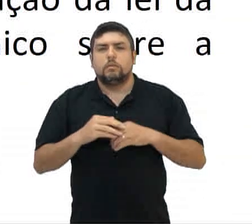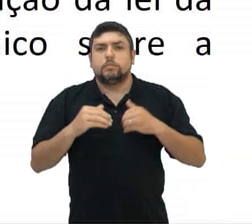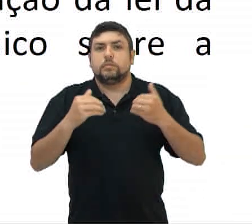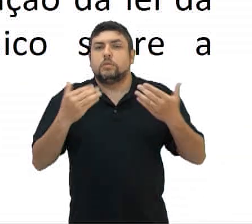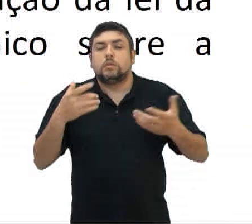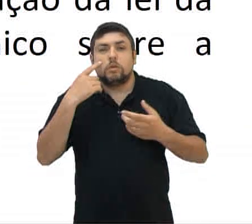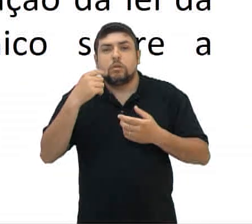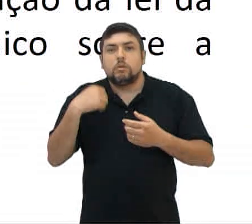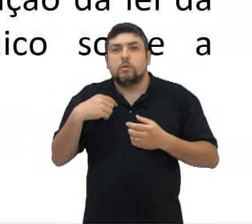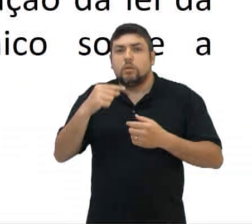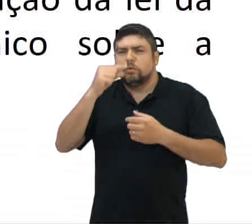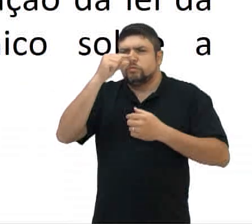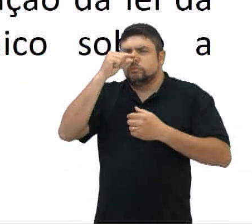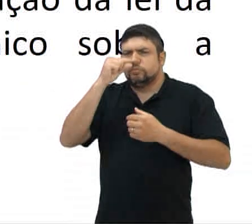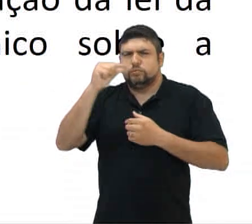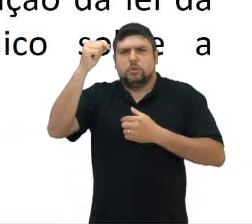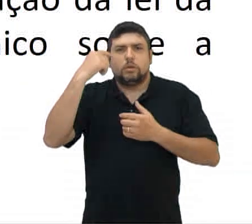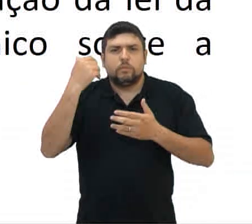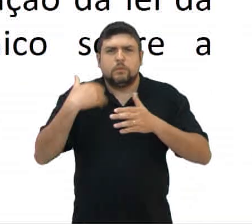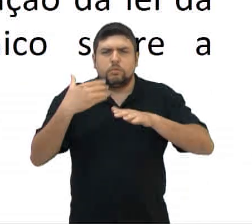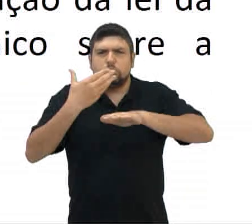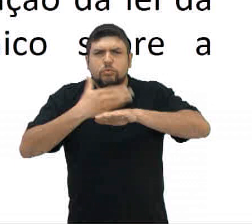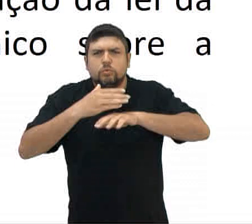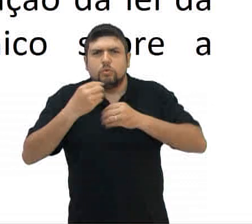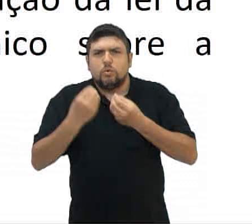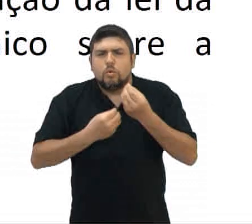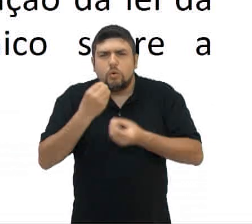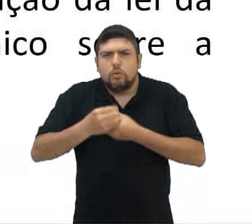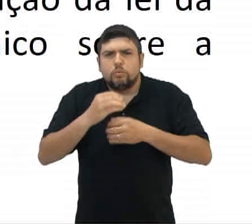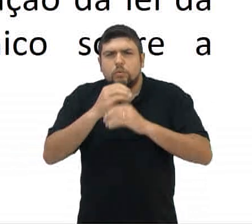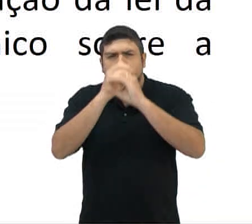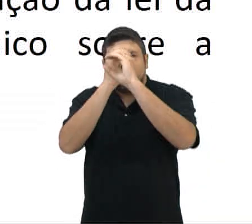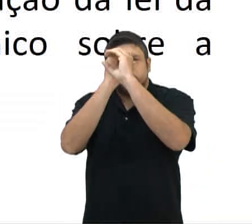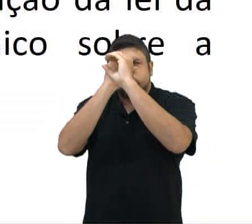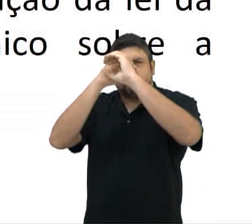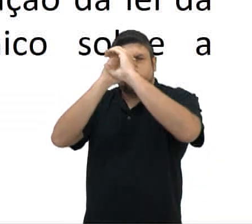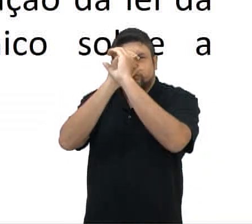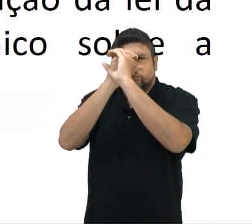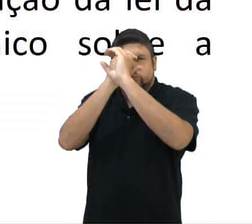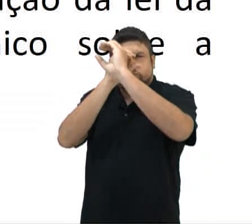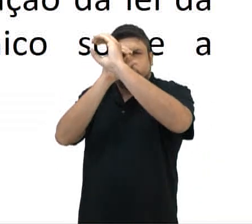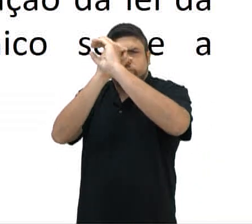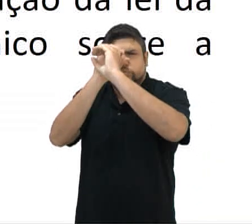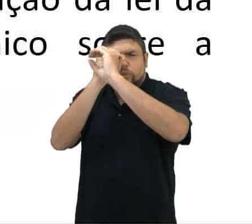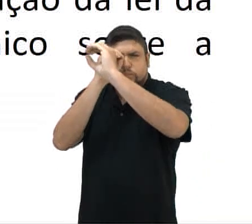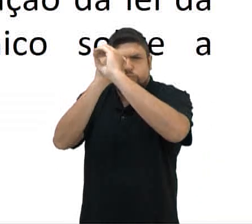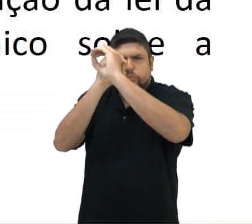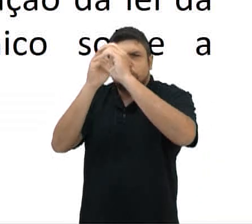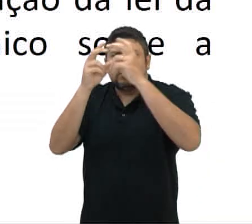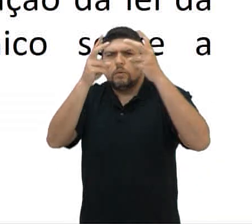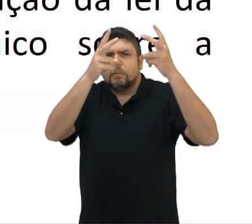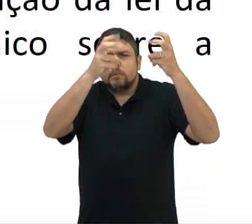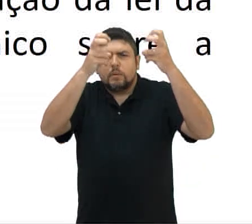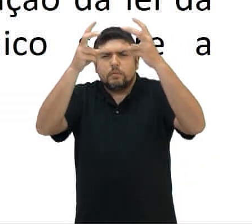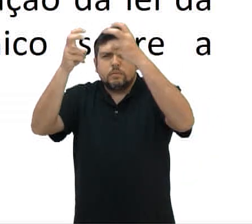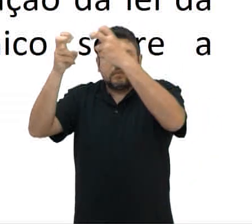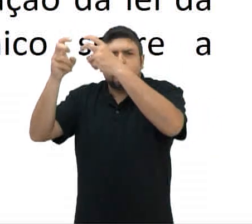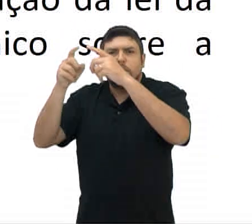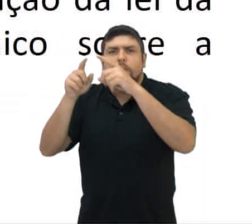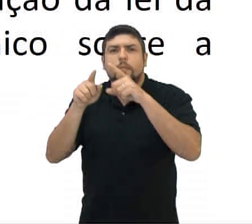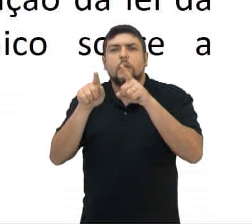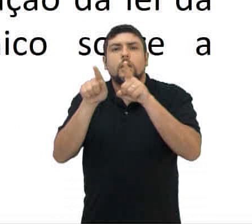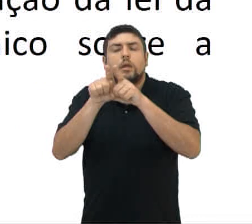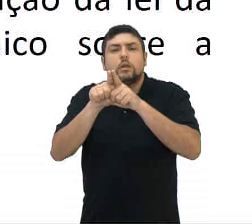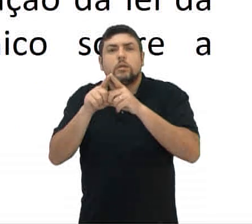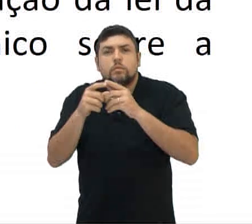a aperfeiçoar instrumentos técnicos, como o telescópio, para melhor observação dos fenômenos, além de dar um novo rumo